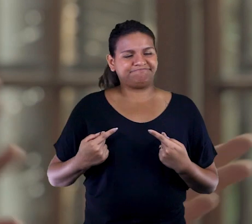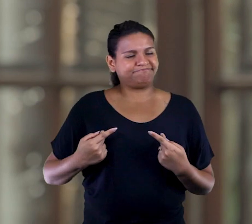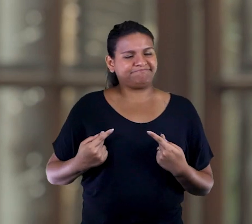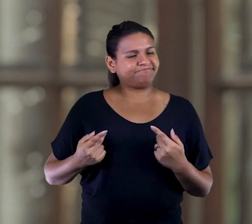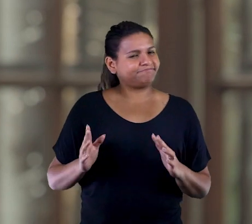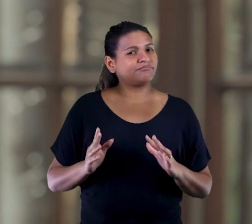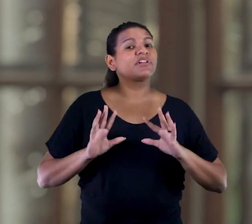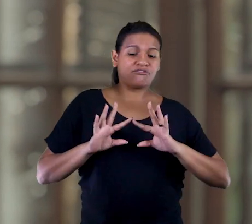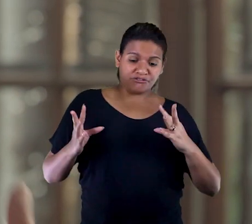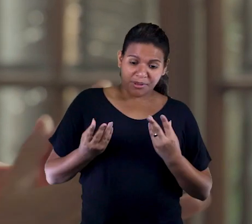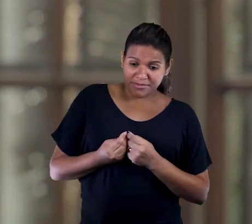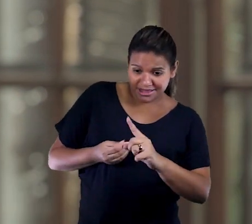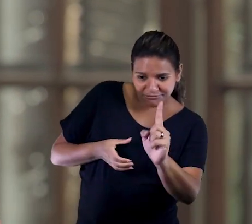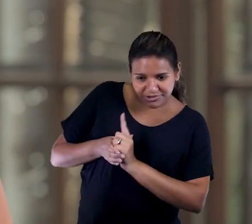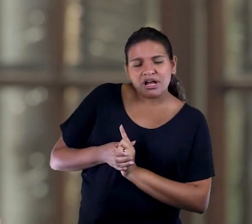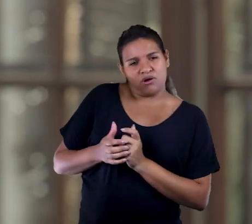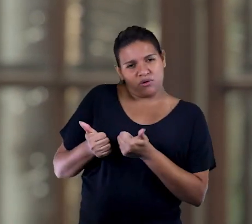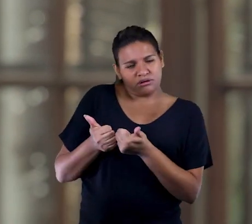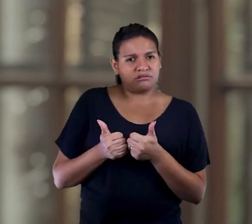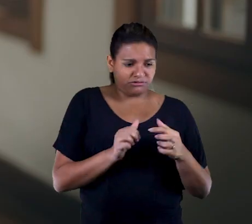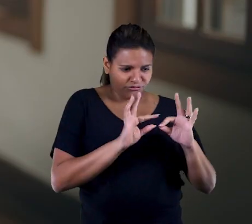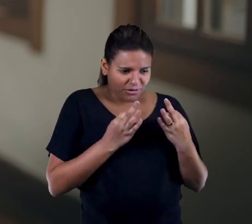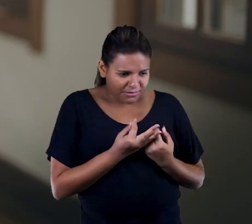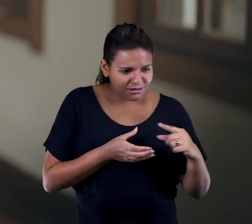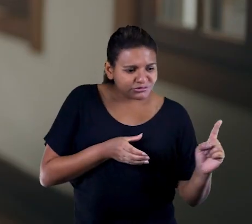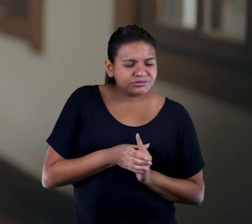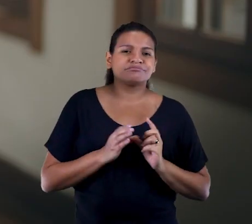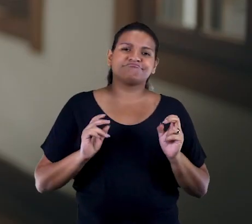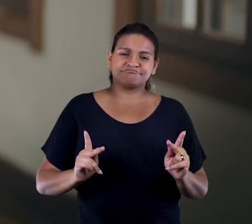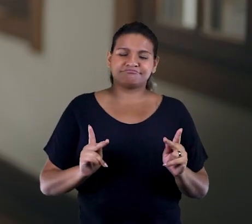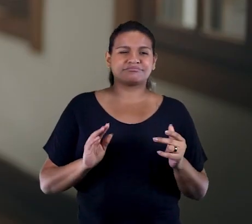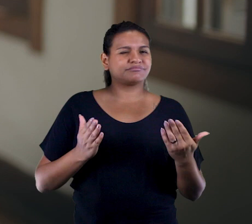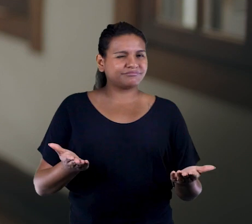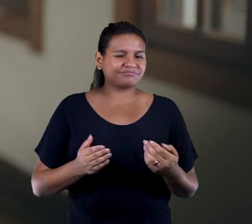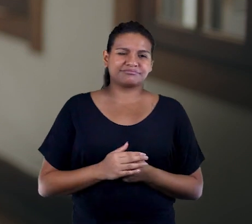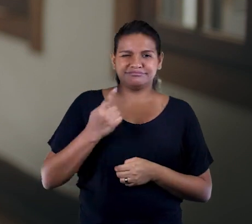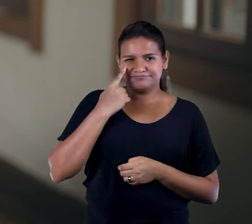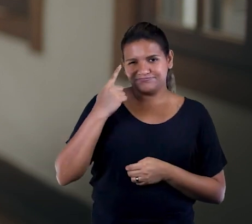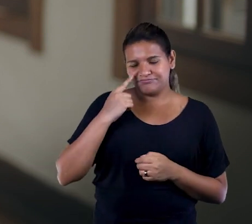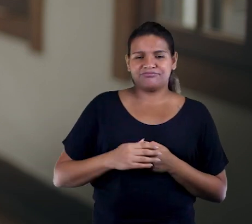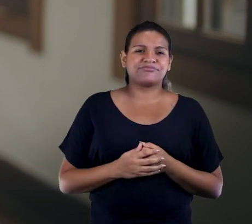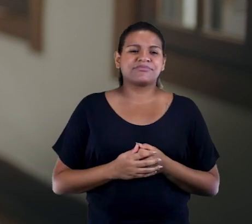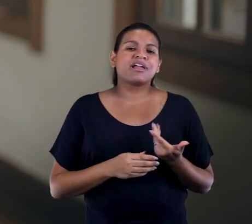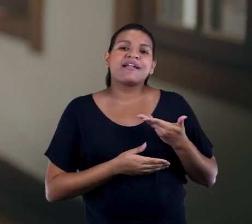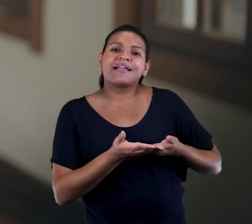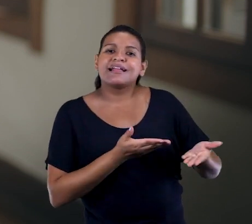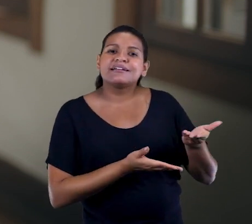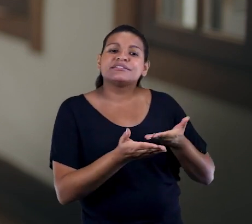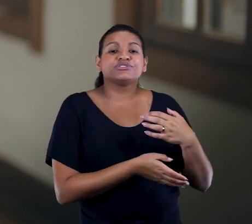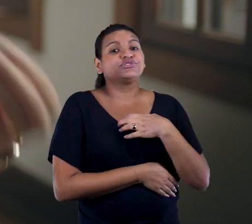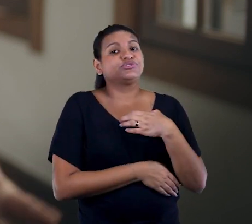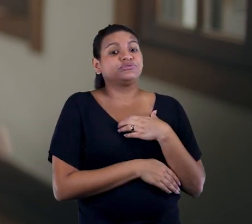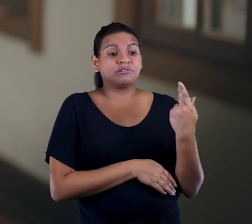absolutamente extraordinários por serem cães e por serem gatos. Se a gente entra numa relação em que a gente